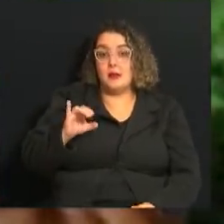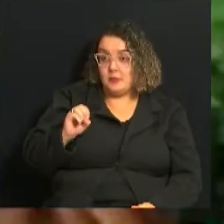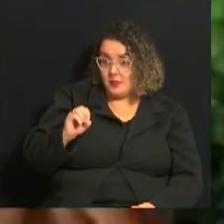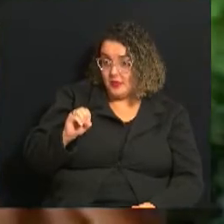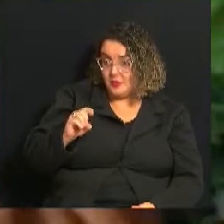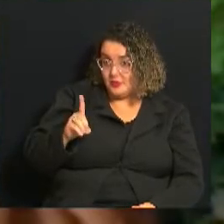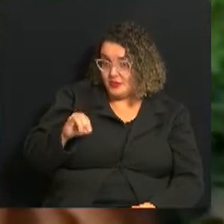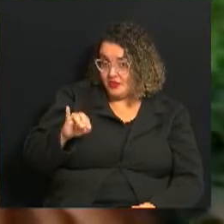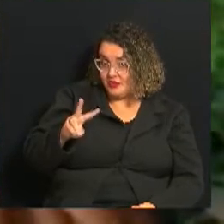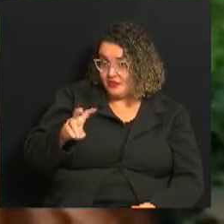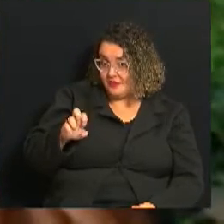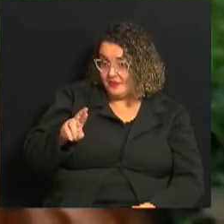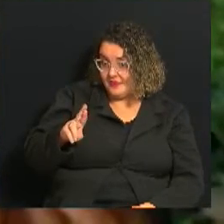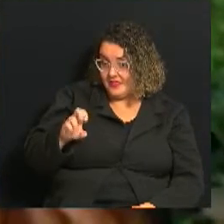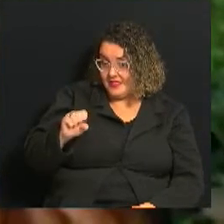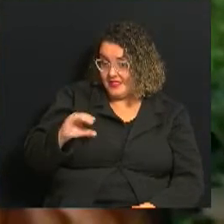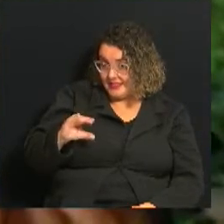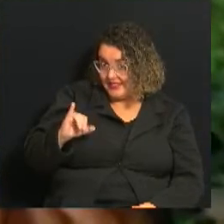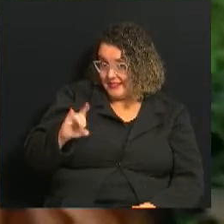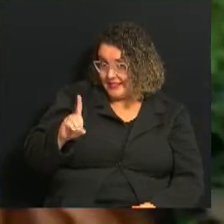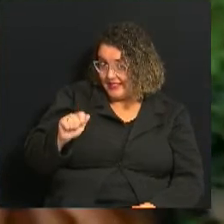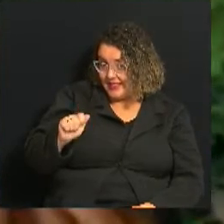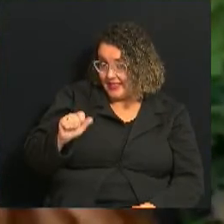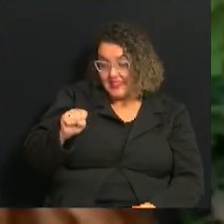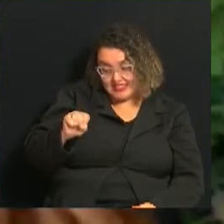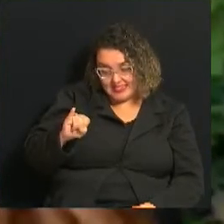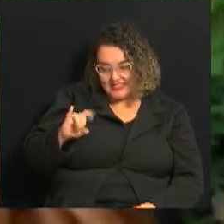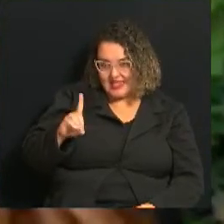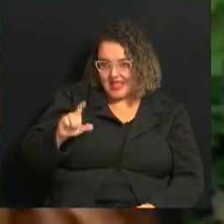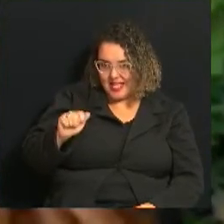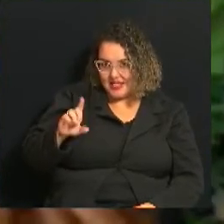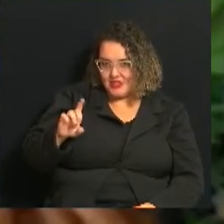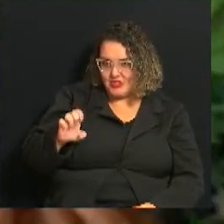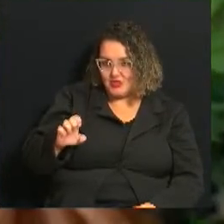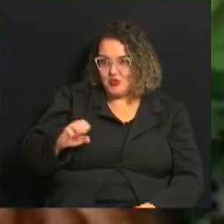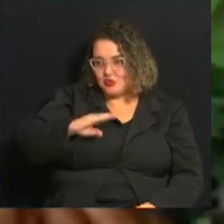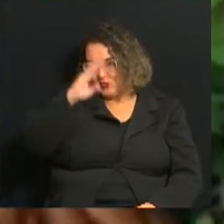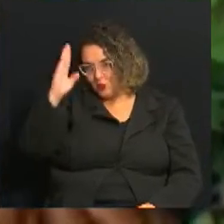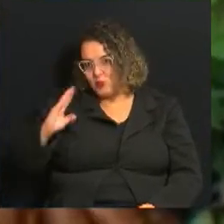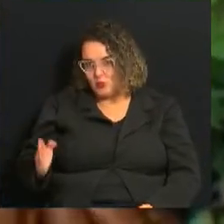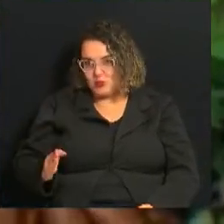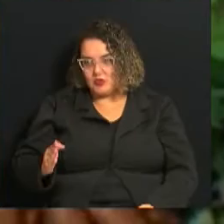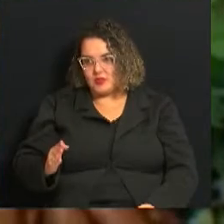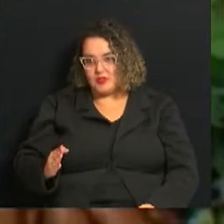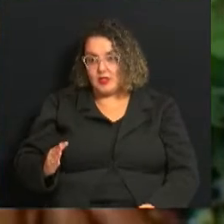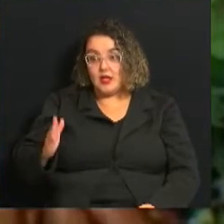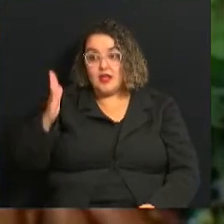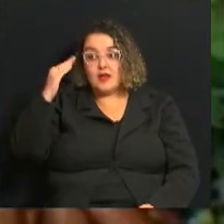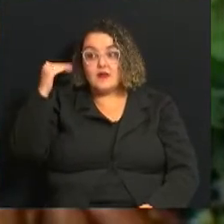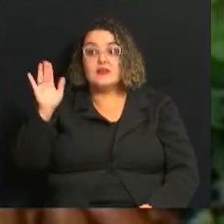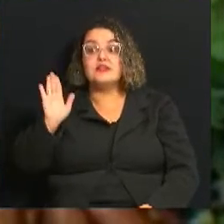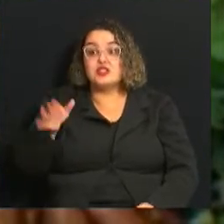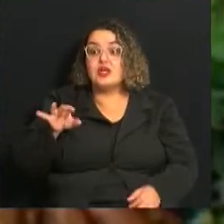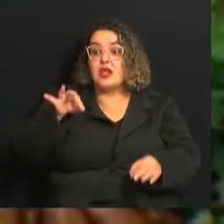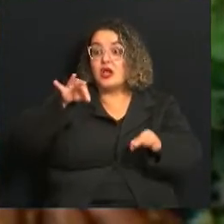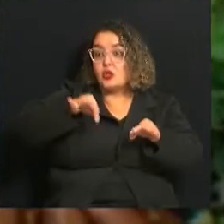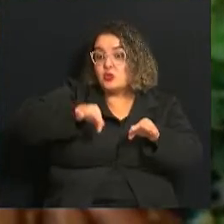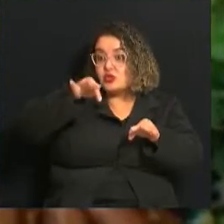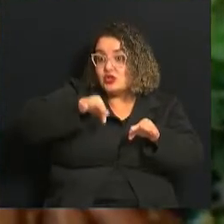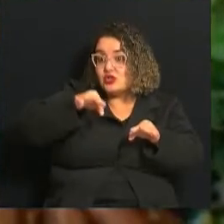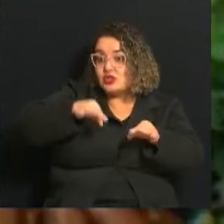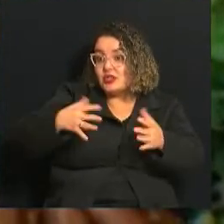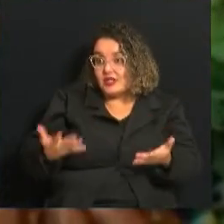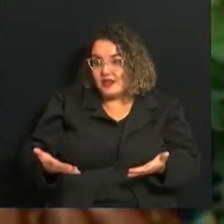planta aromática, e ela popularmente ela já é empregada como chá. Então, diante disso, quando nós